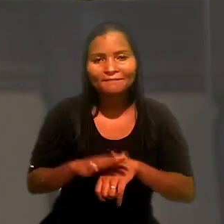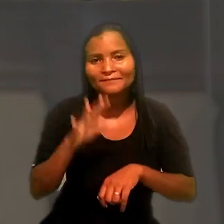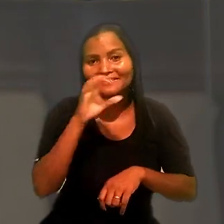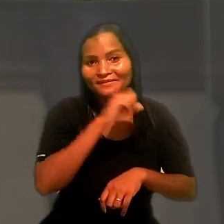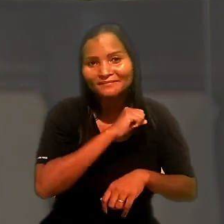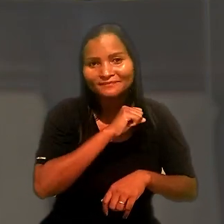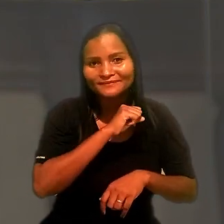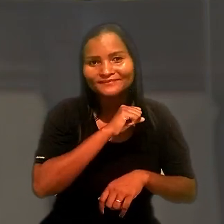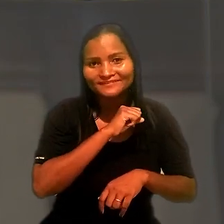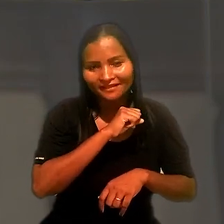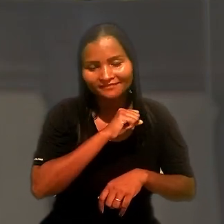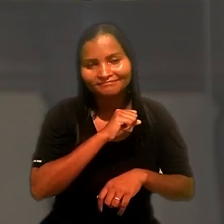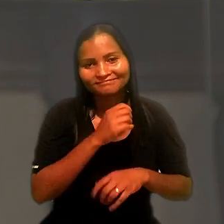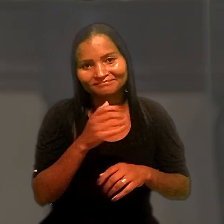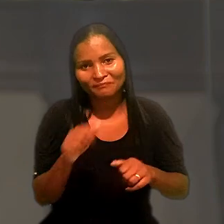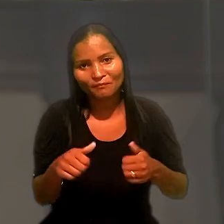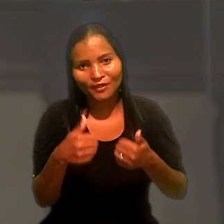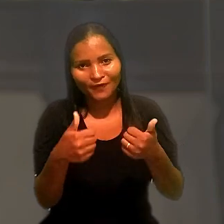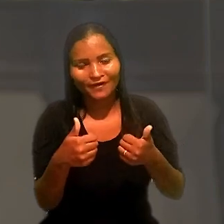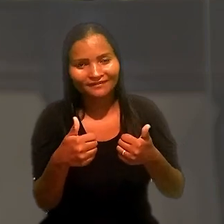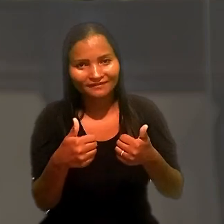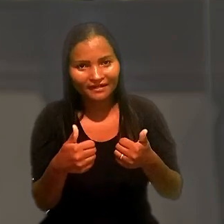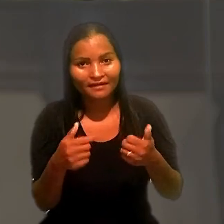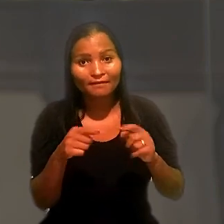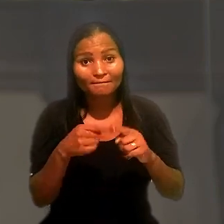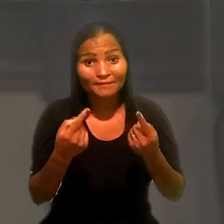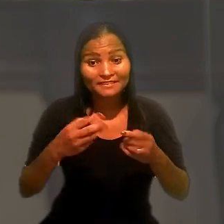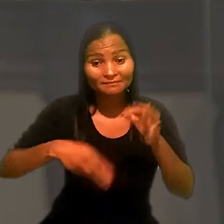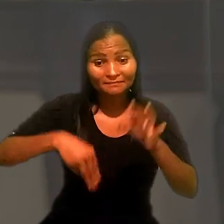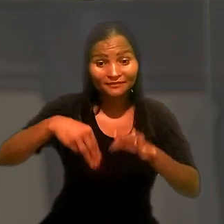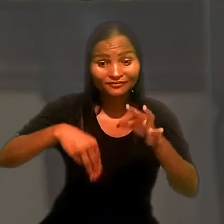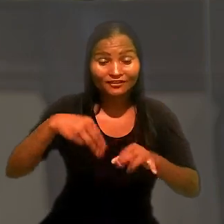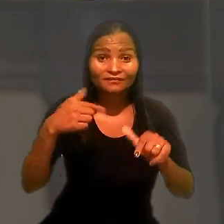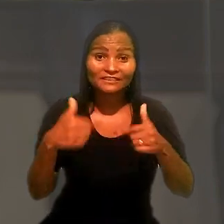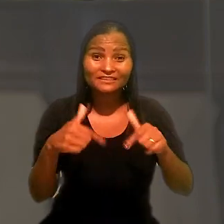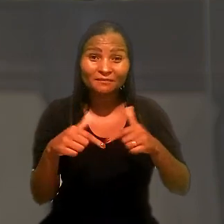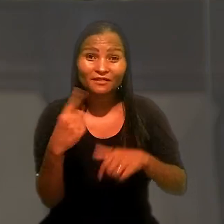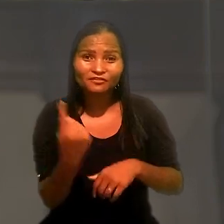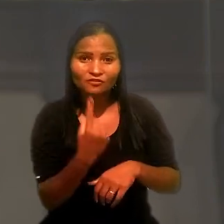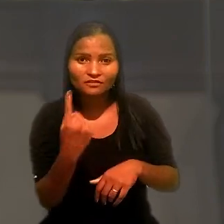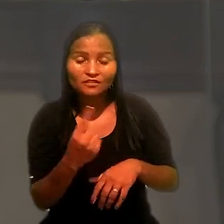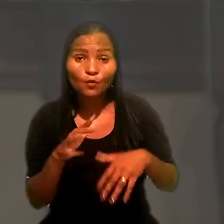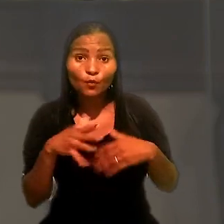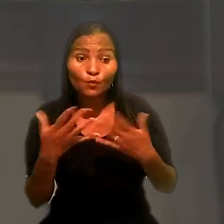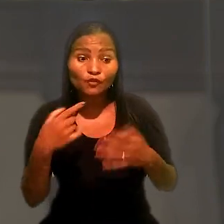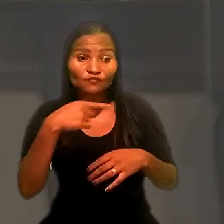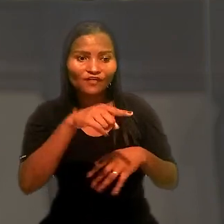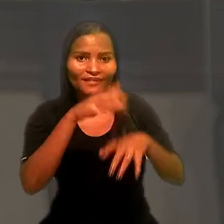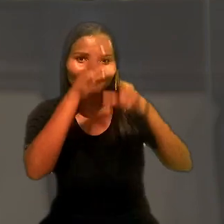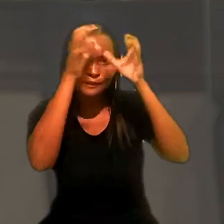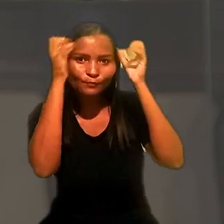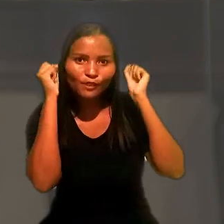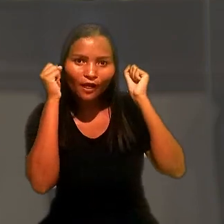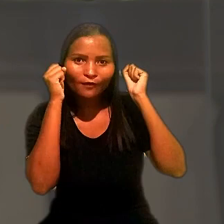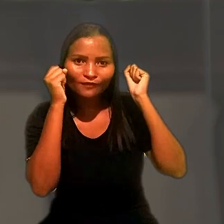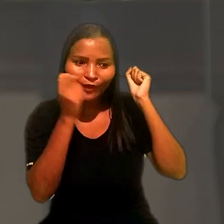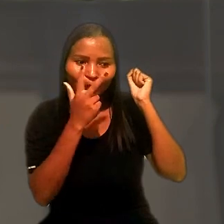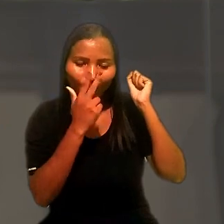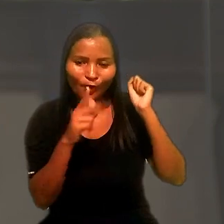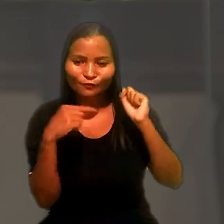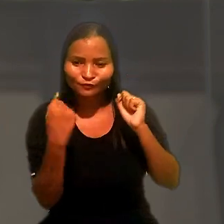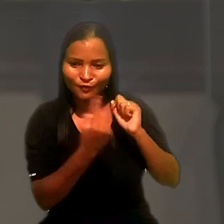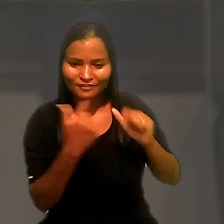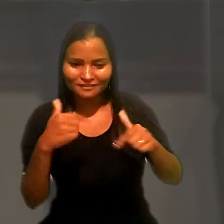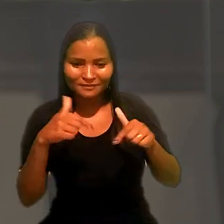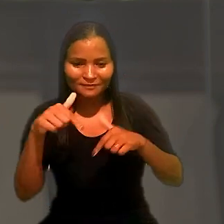sobretudo pelos meios de comunicação hoje mais ágeis, eles convivem muito. Mas o magistrado que atua sozinho, ele,